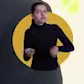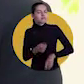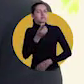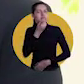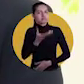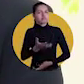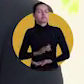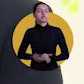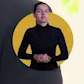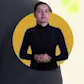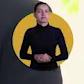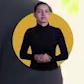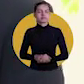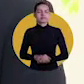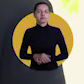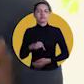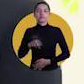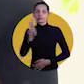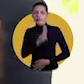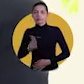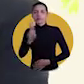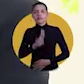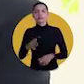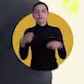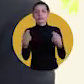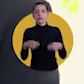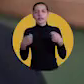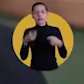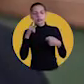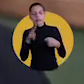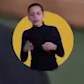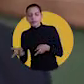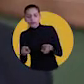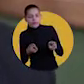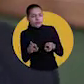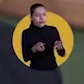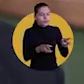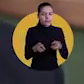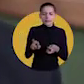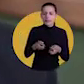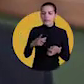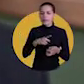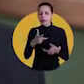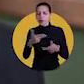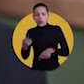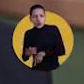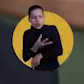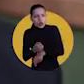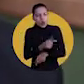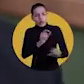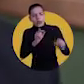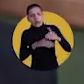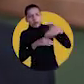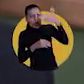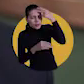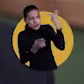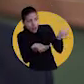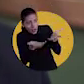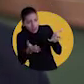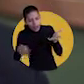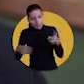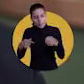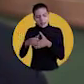demandas novas, necessidades externas e internas. E assim vamos sucessivamente pensando